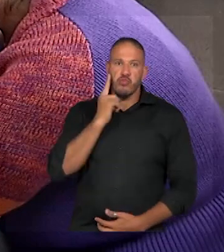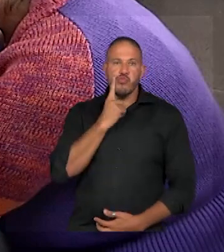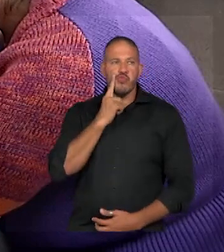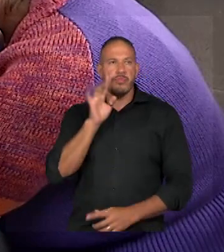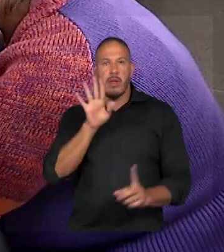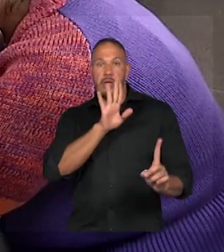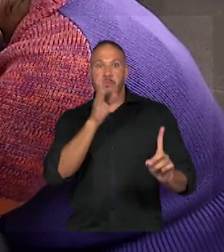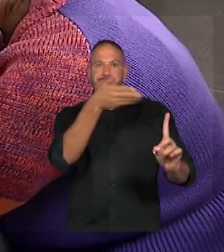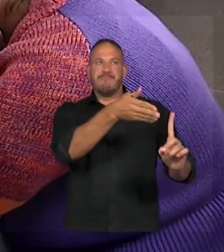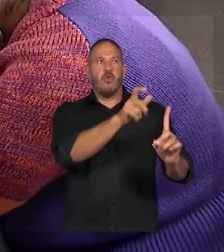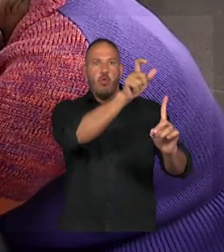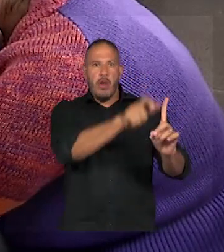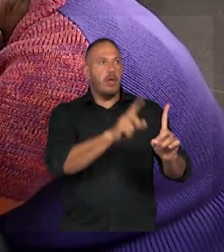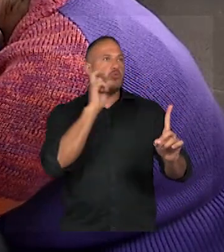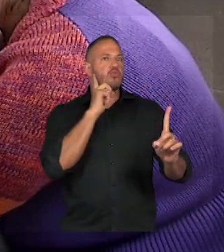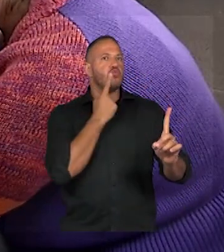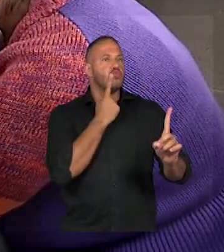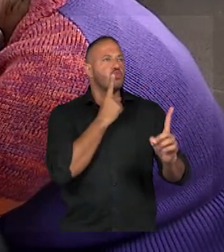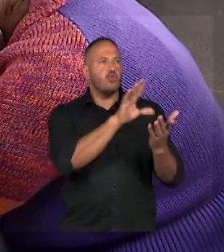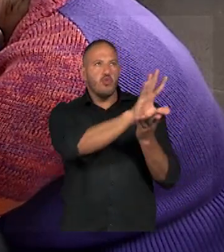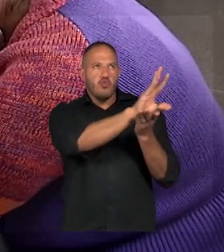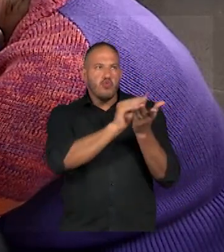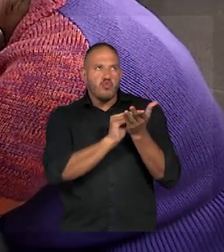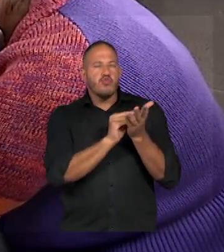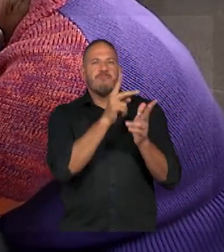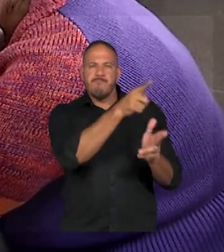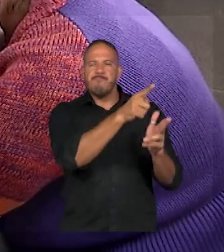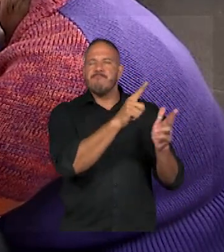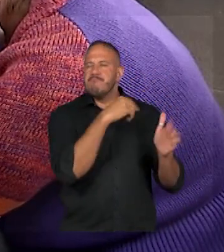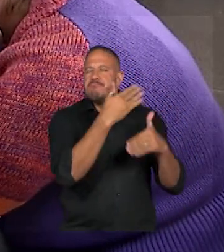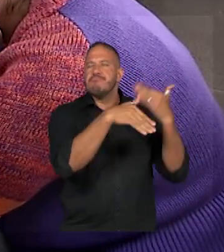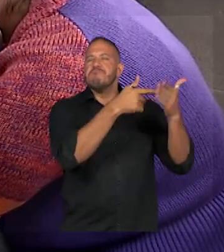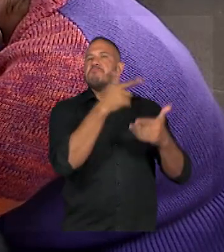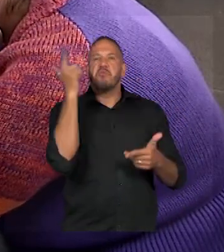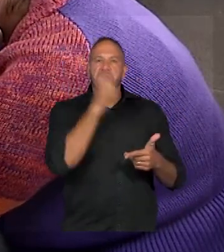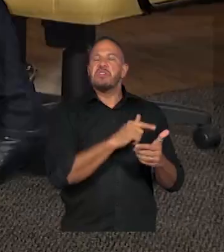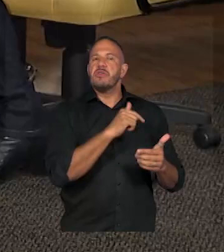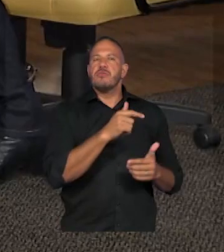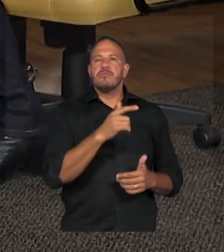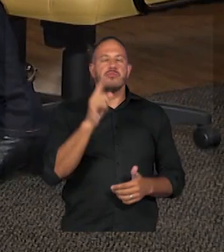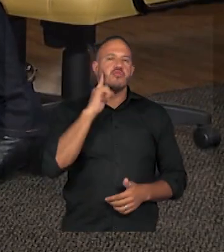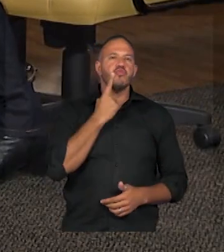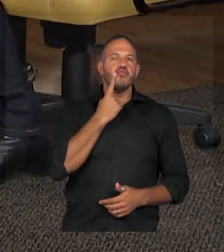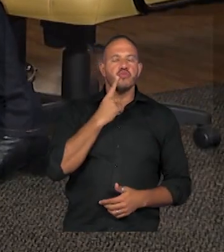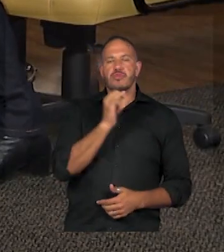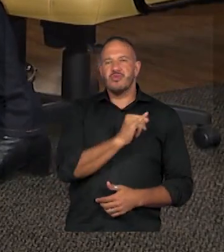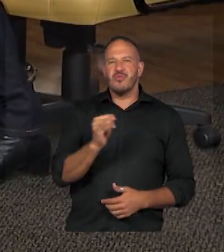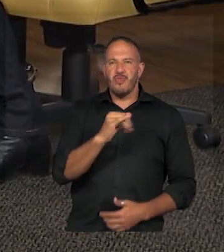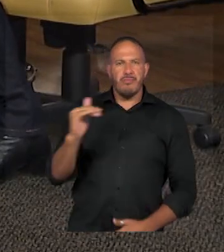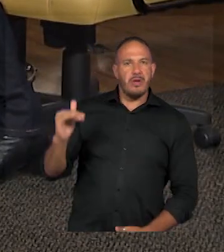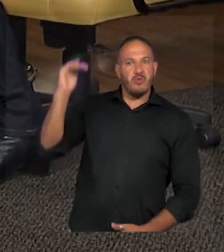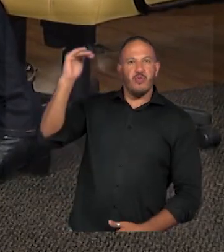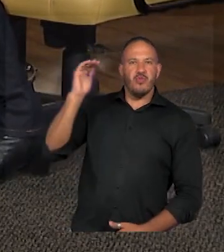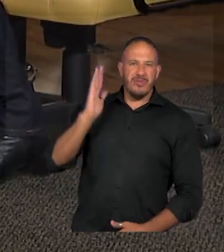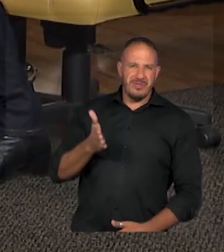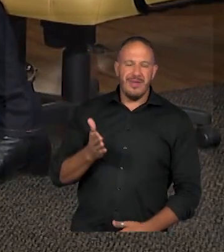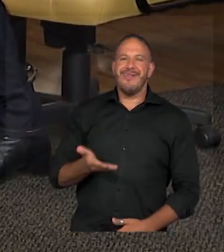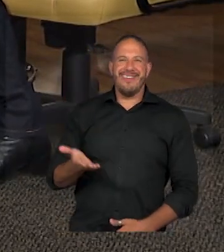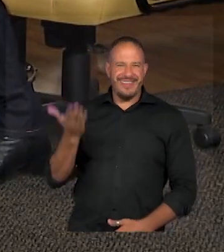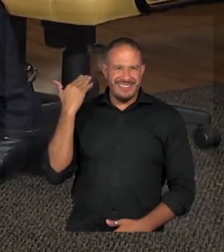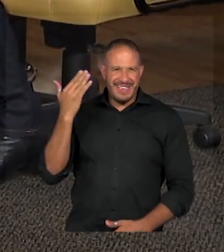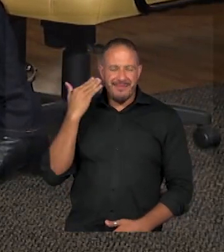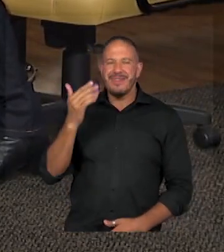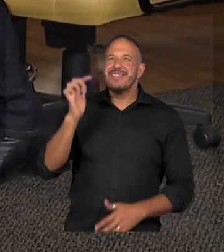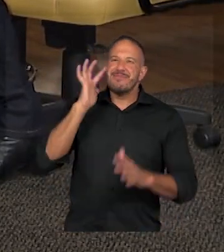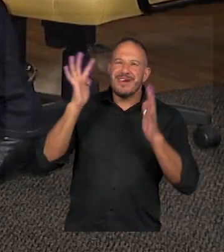referência da pessoa surda, bem-sucedida, que deu certo e adulta. Porque nós tínhamos no